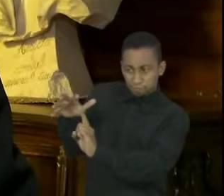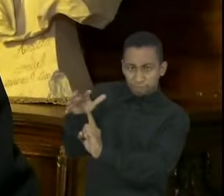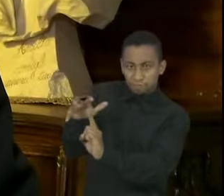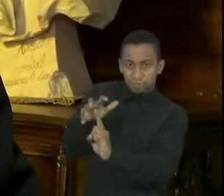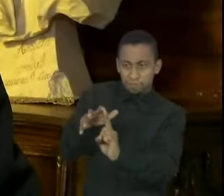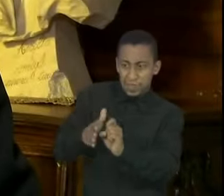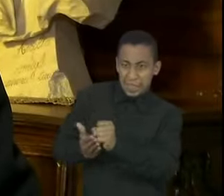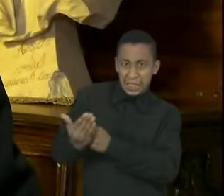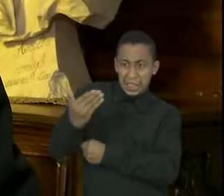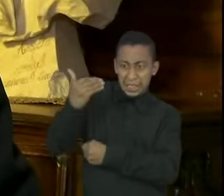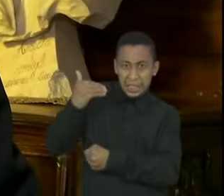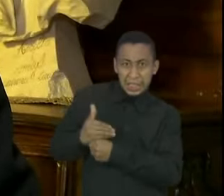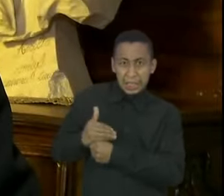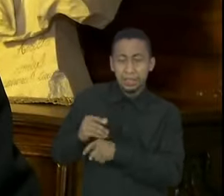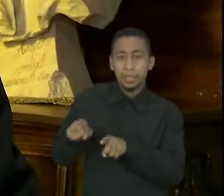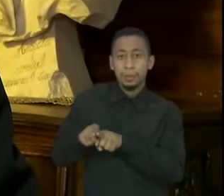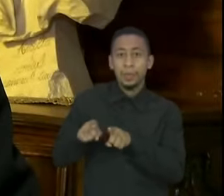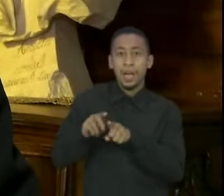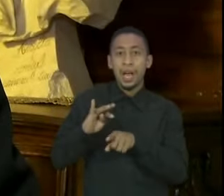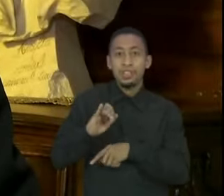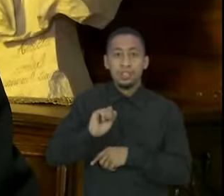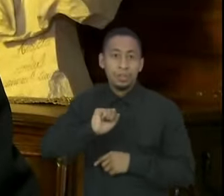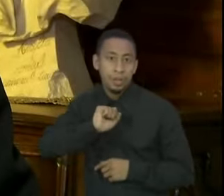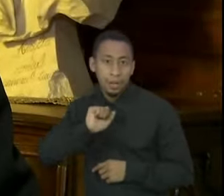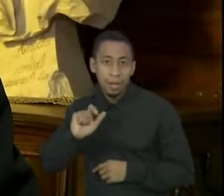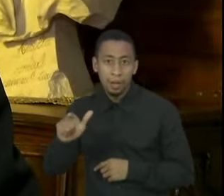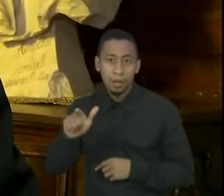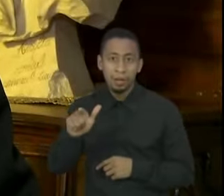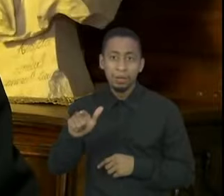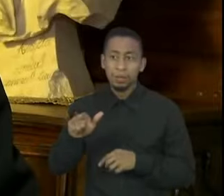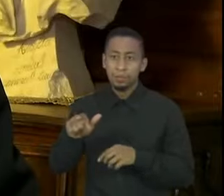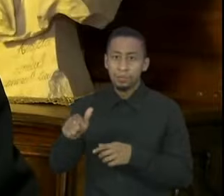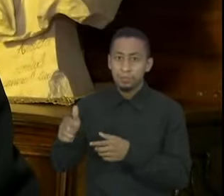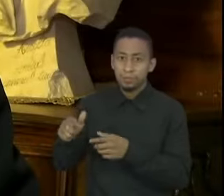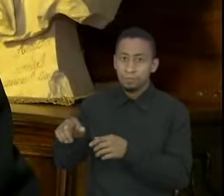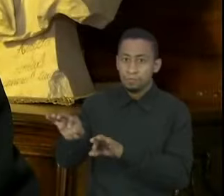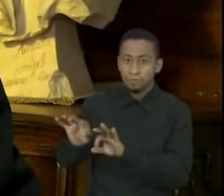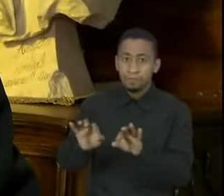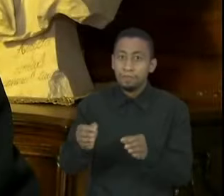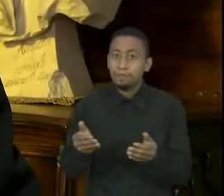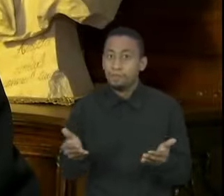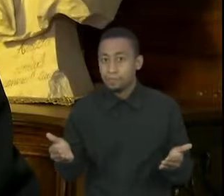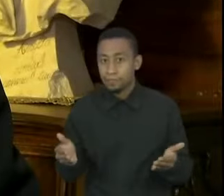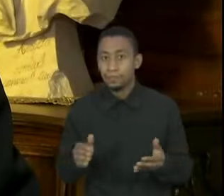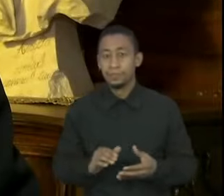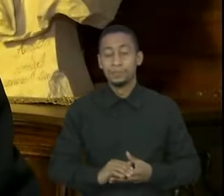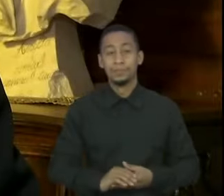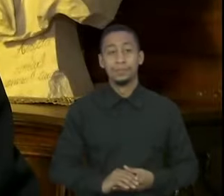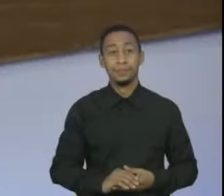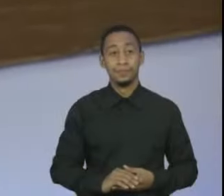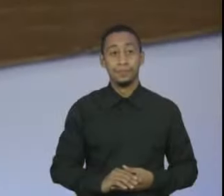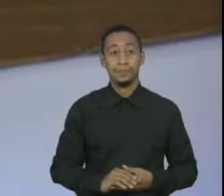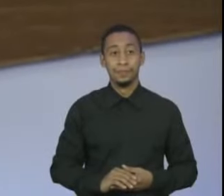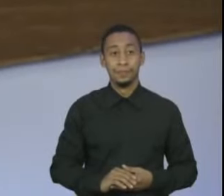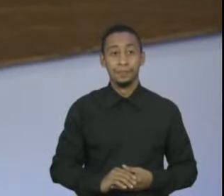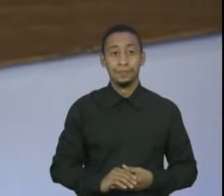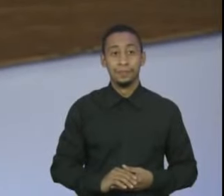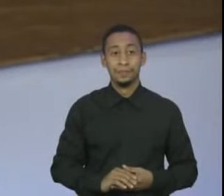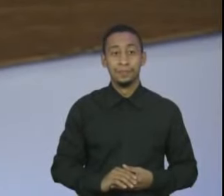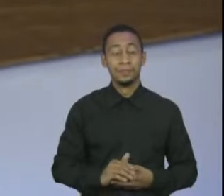radicalismos as polarizações que levam as violências Graciliano por favor